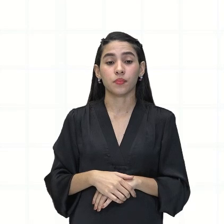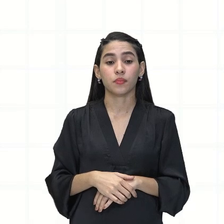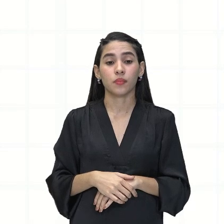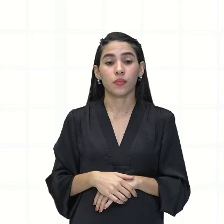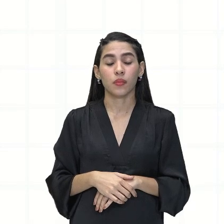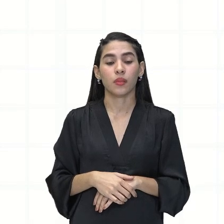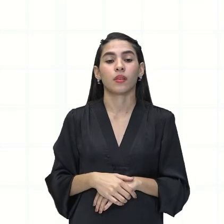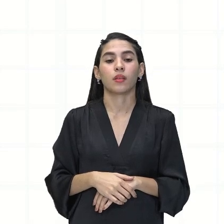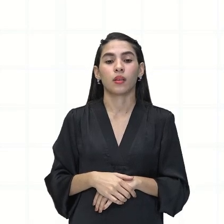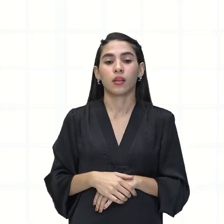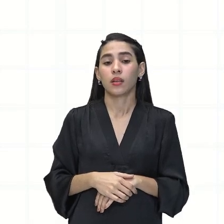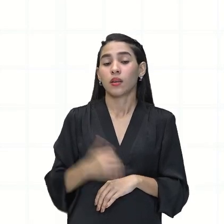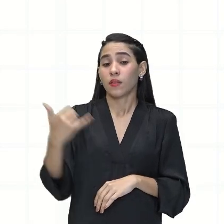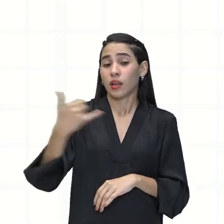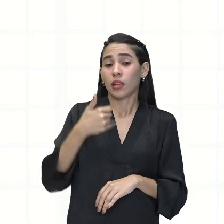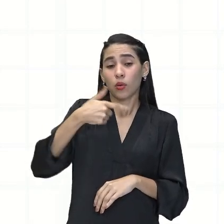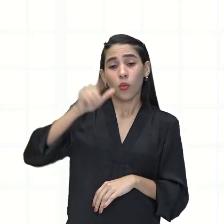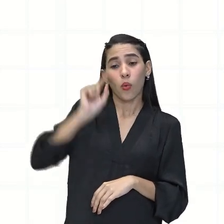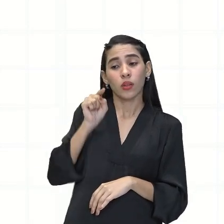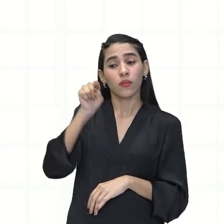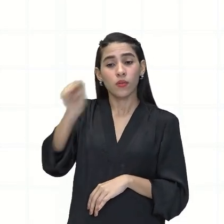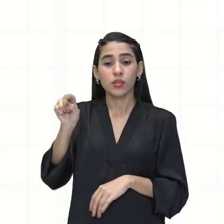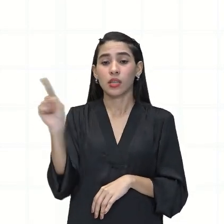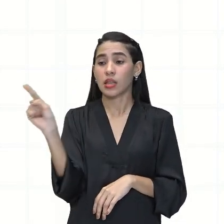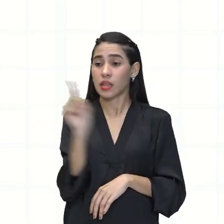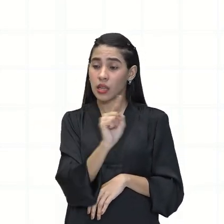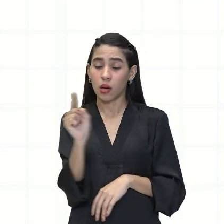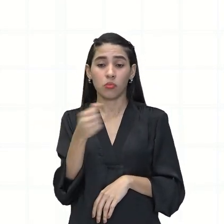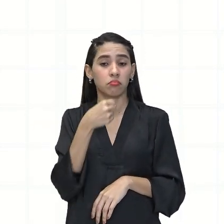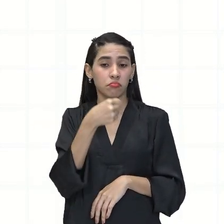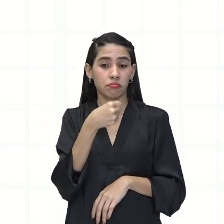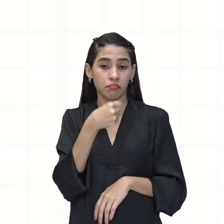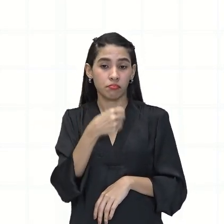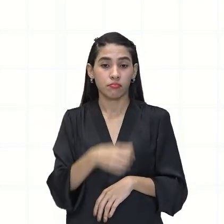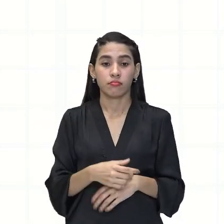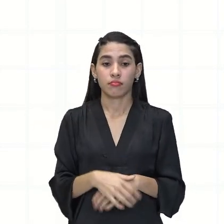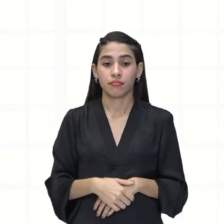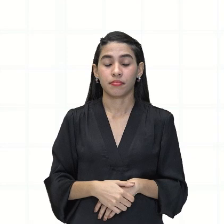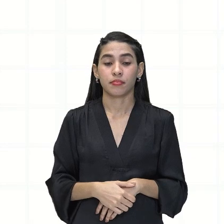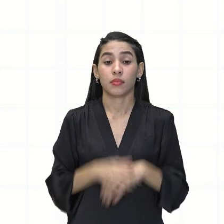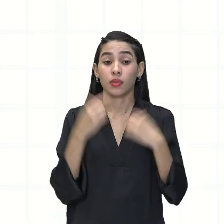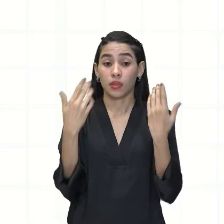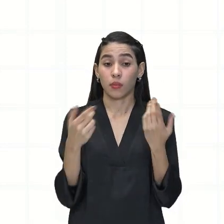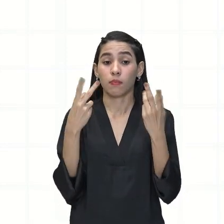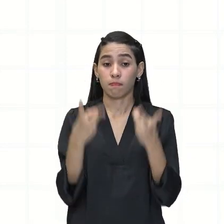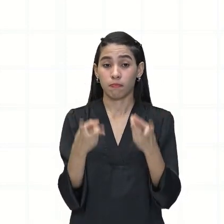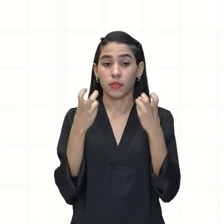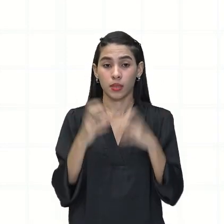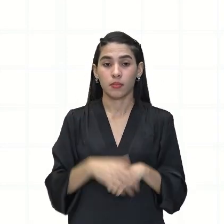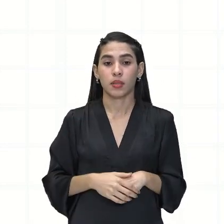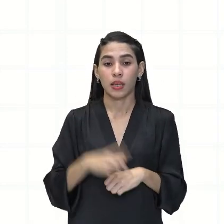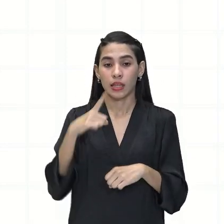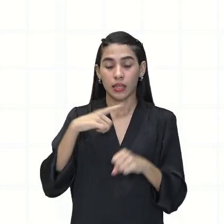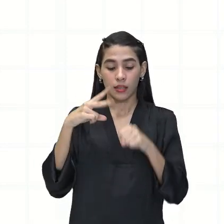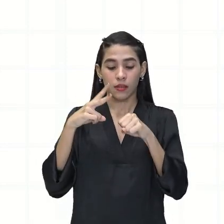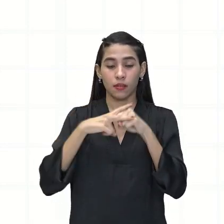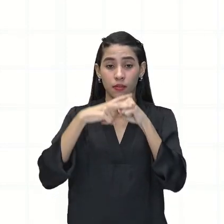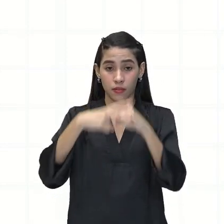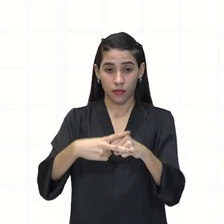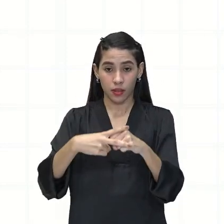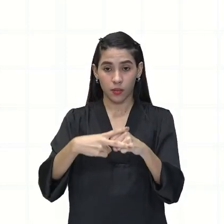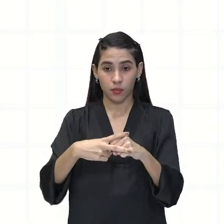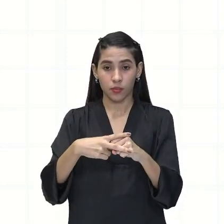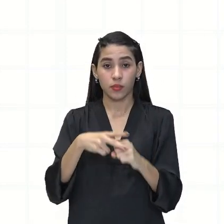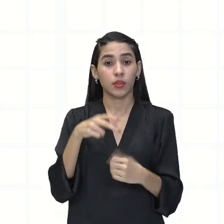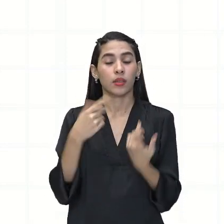Ontem me disseram que você não cantaria. Então, vejam só, nós temos o verbo. Toda vez que a